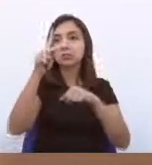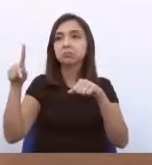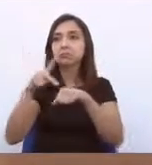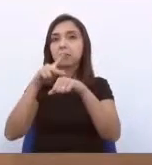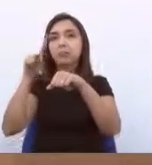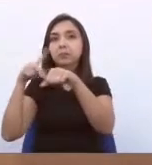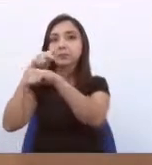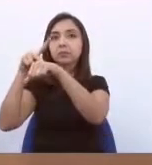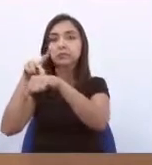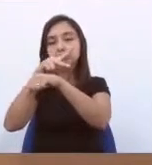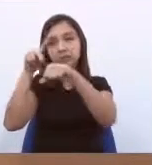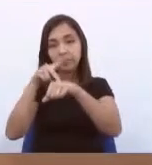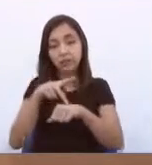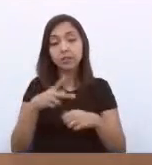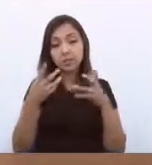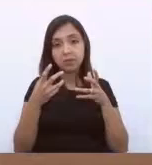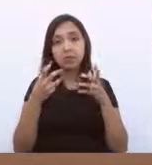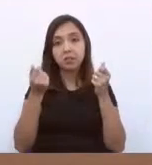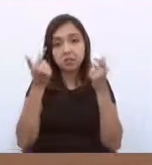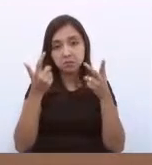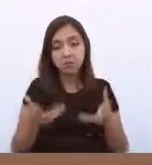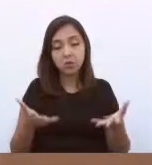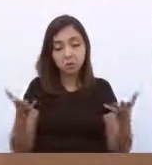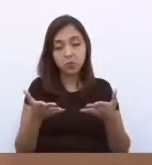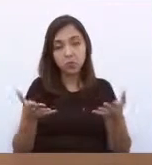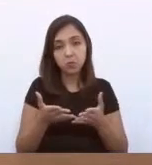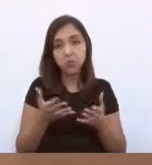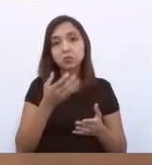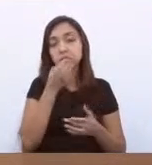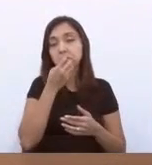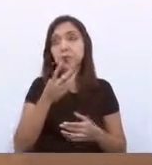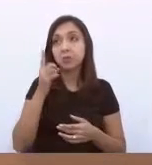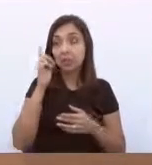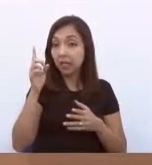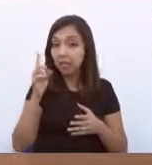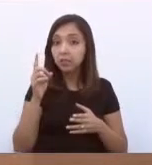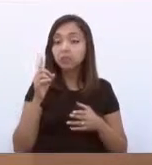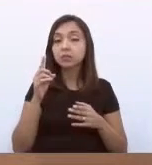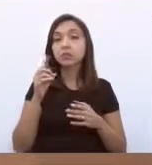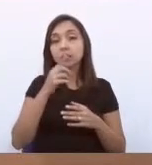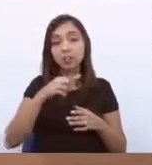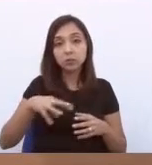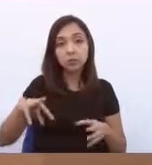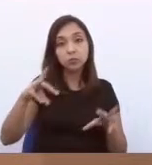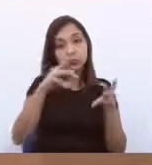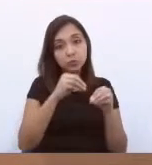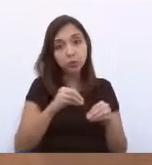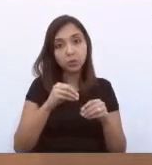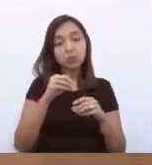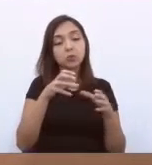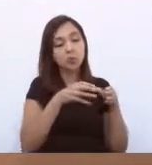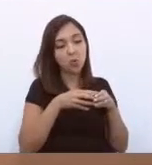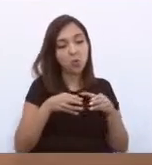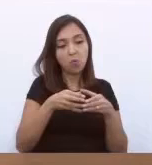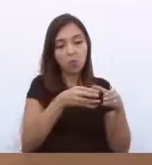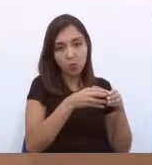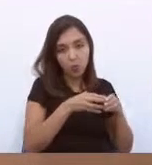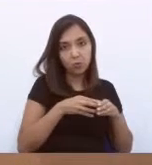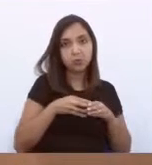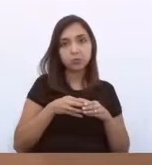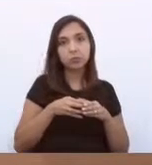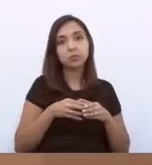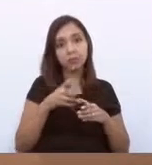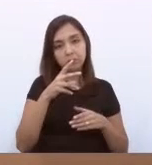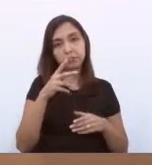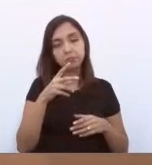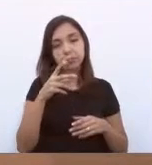que quero dizer que graças a Deus e graças à atuação desses órgãos, como